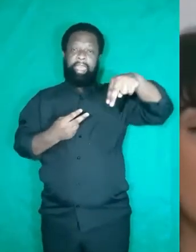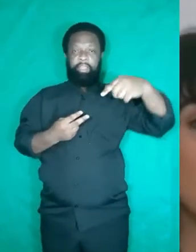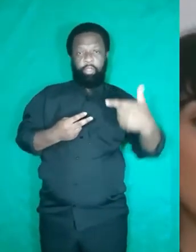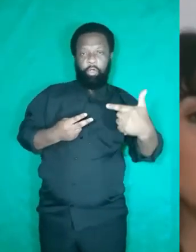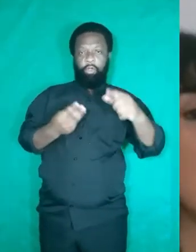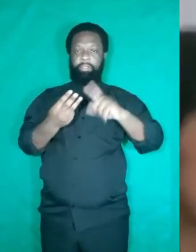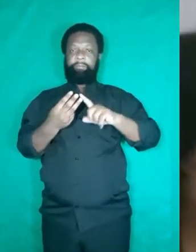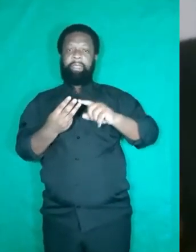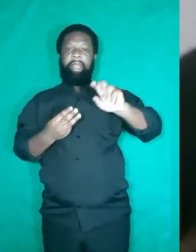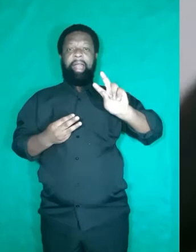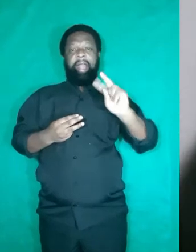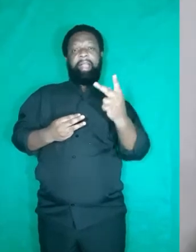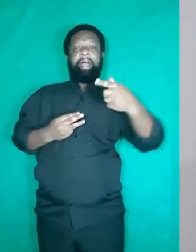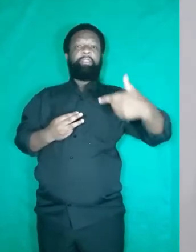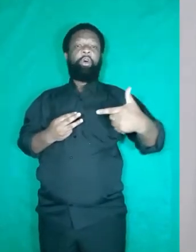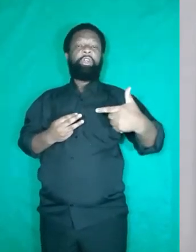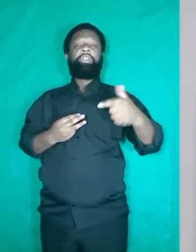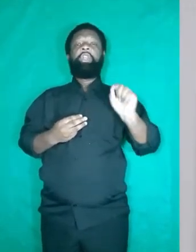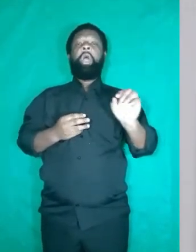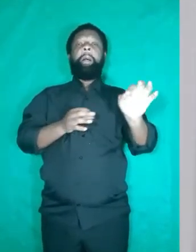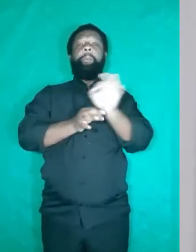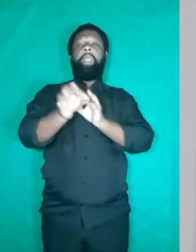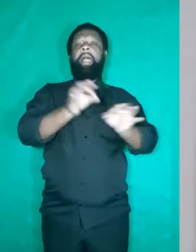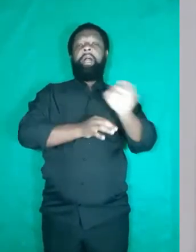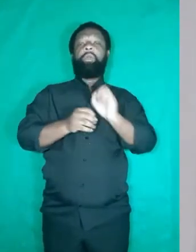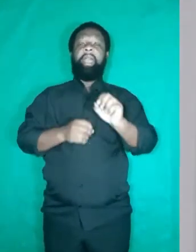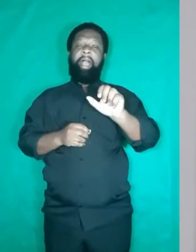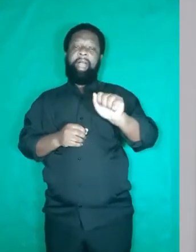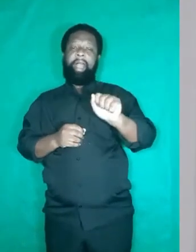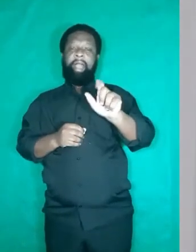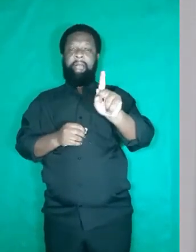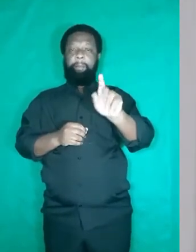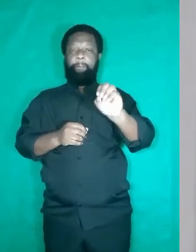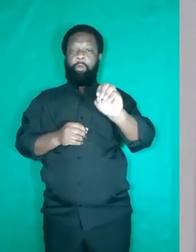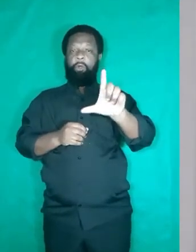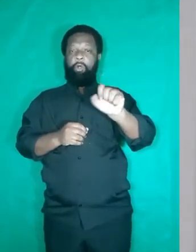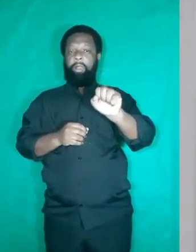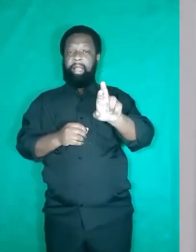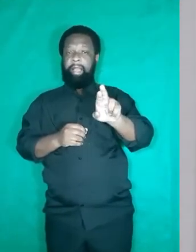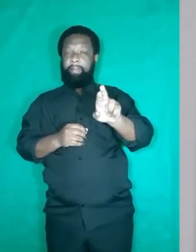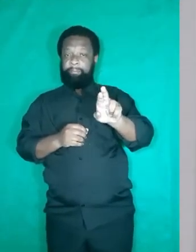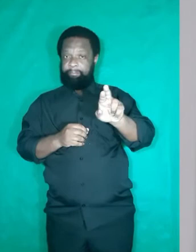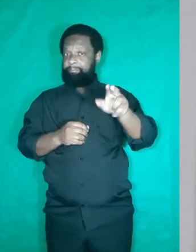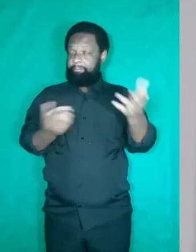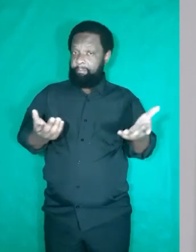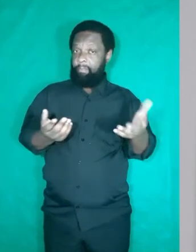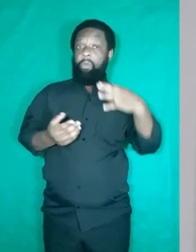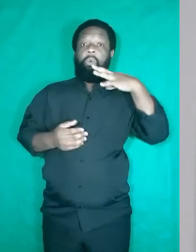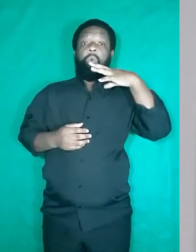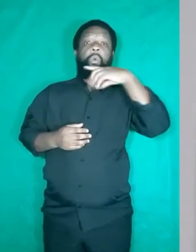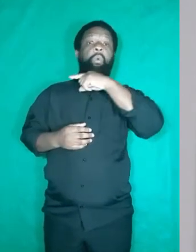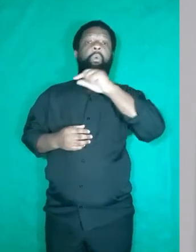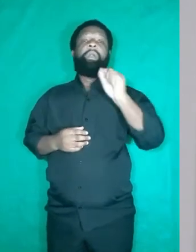N2, H2, essas moléculas são ditas apolares. Então, essa molécula é